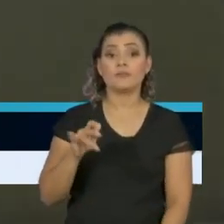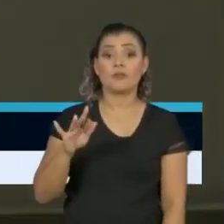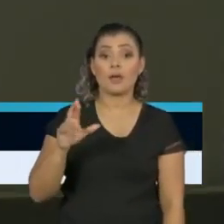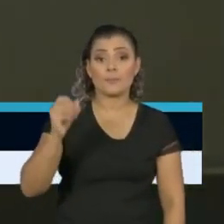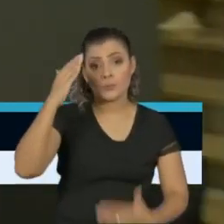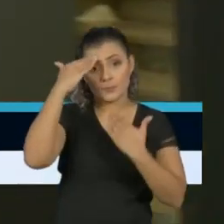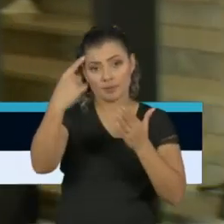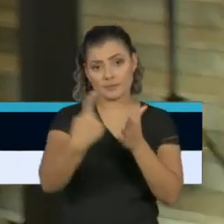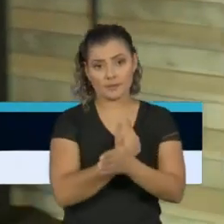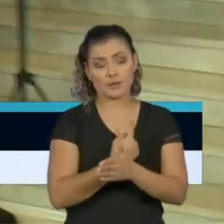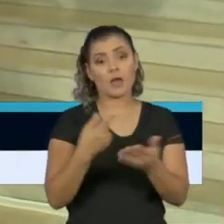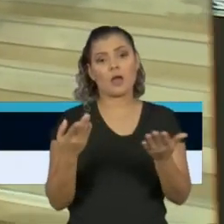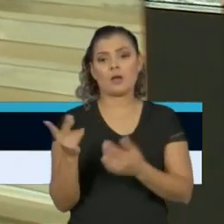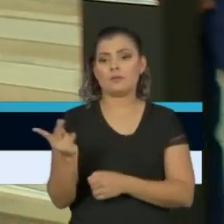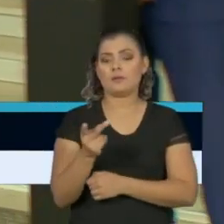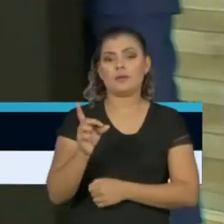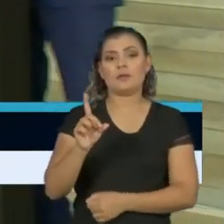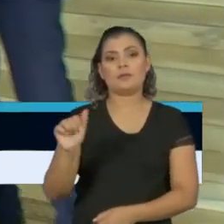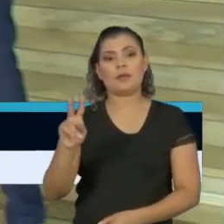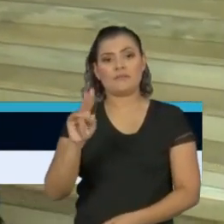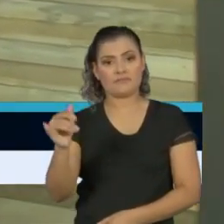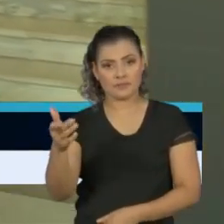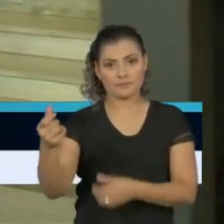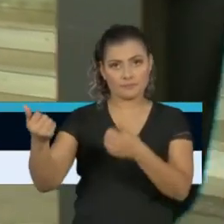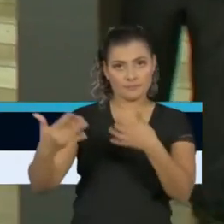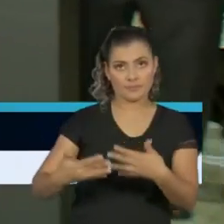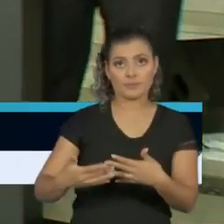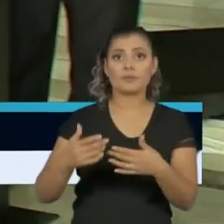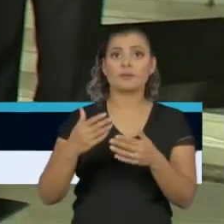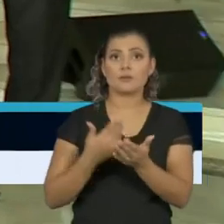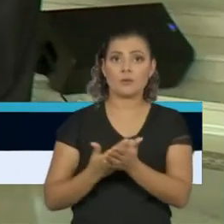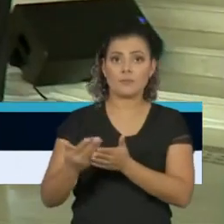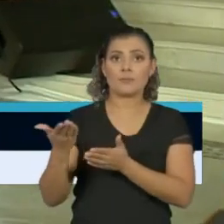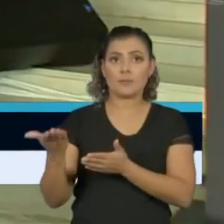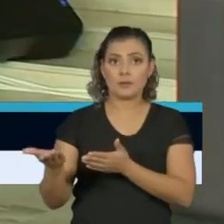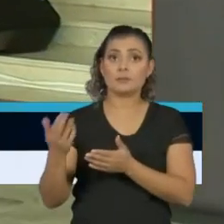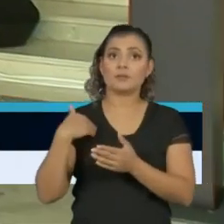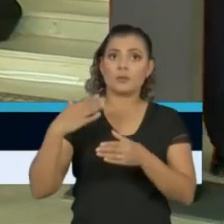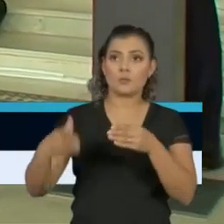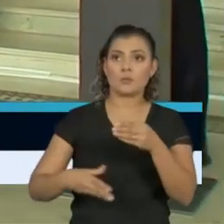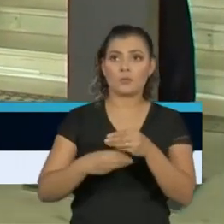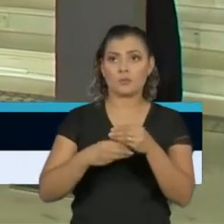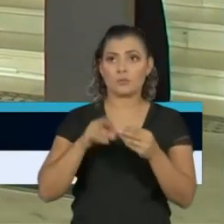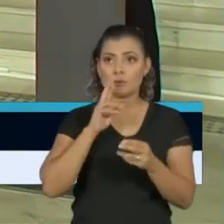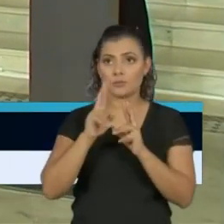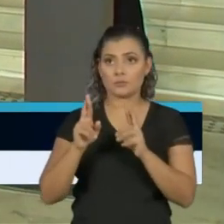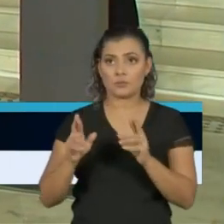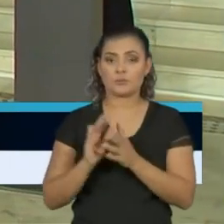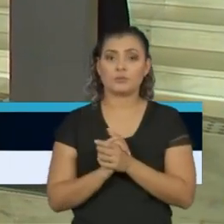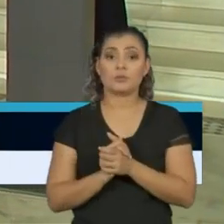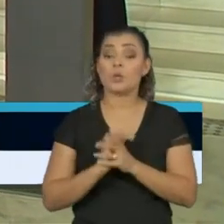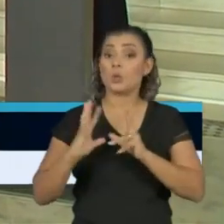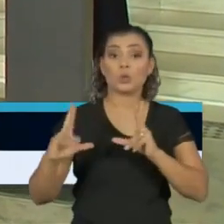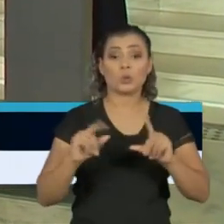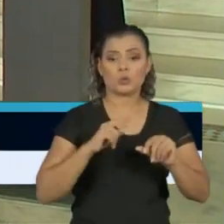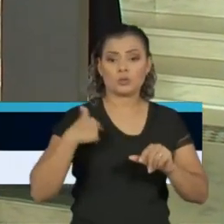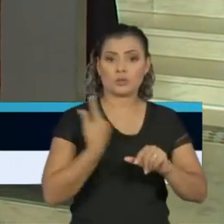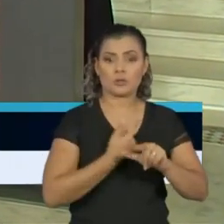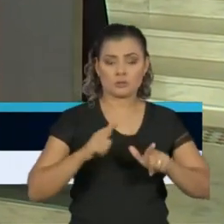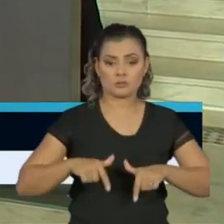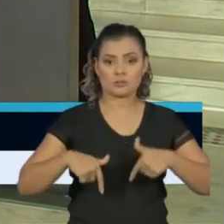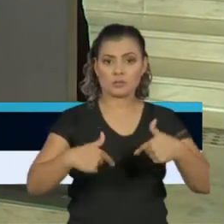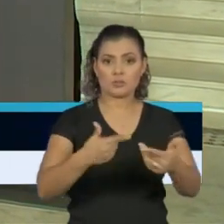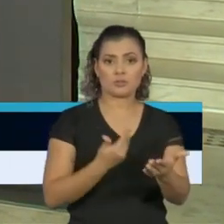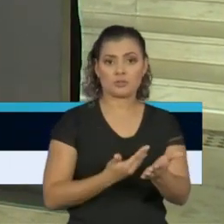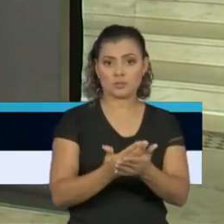dividir a resposta com o doutor Davi Wipe. Ele começa a resposta e eu concluo. Todas as nossas iniciativas,